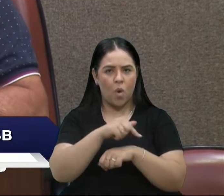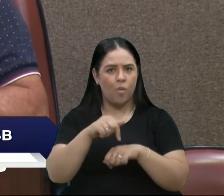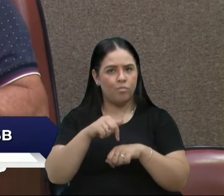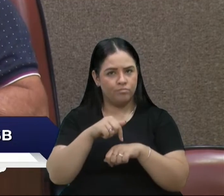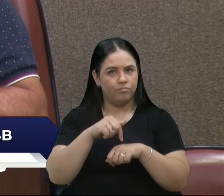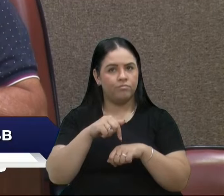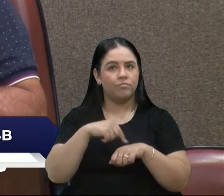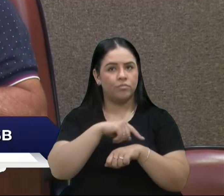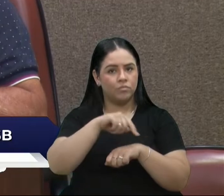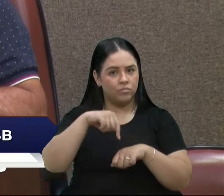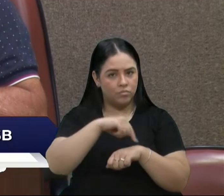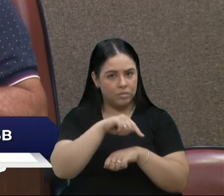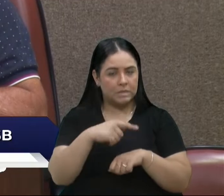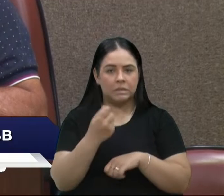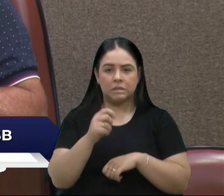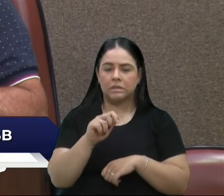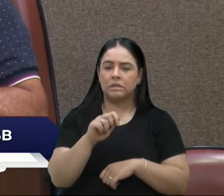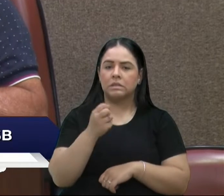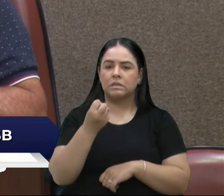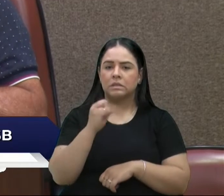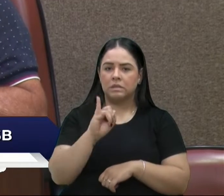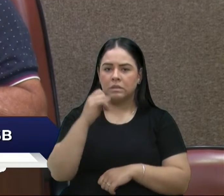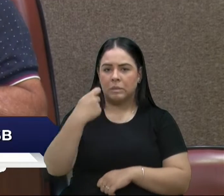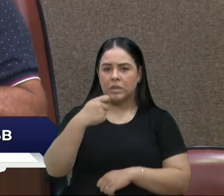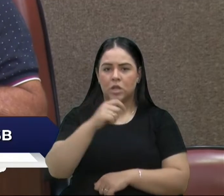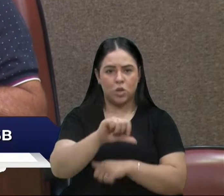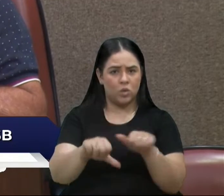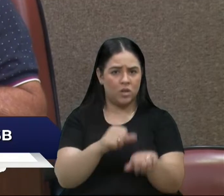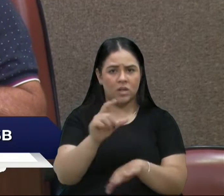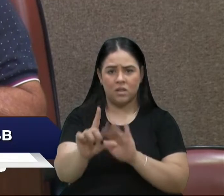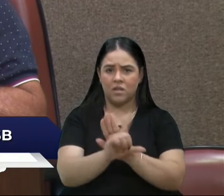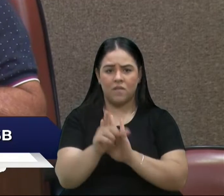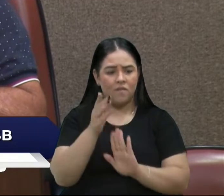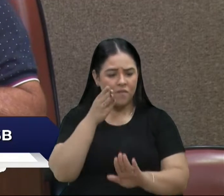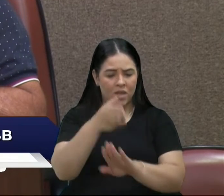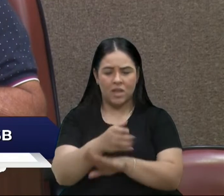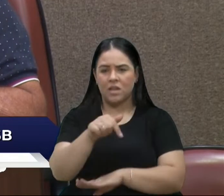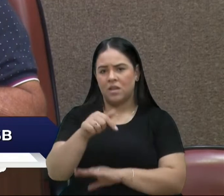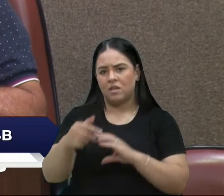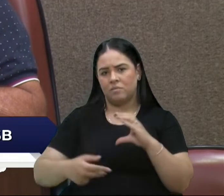horas, tiver que vir, mudar a lei, tem que vir para essa casa.